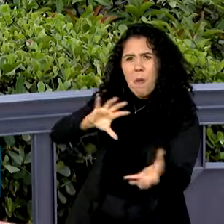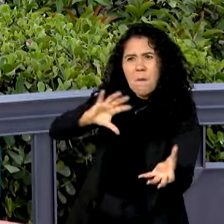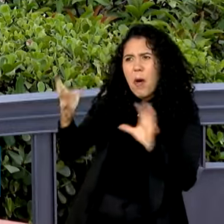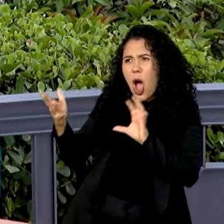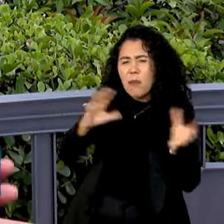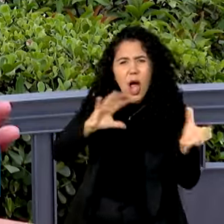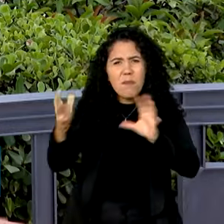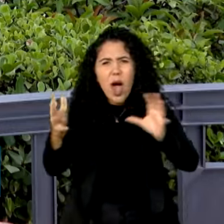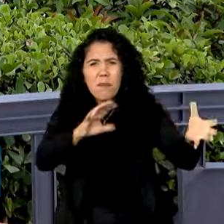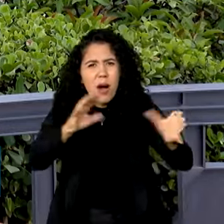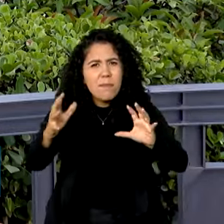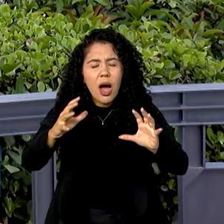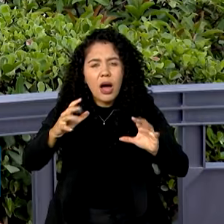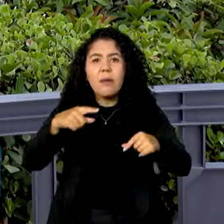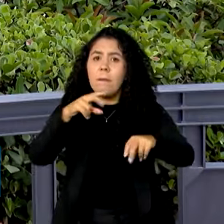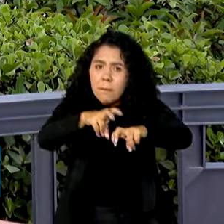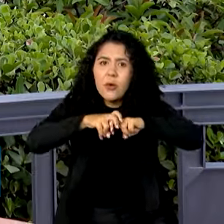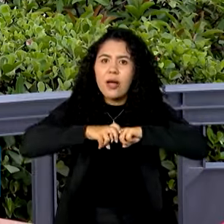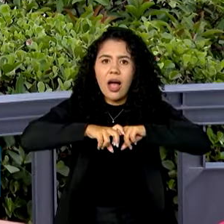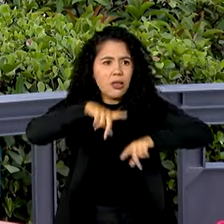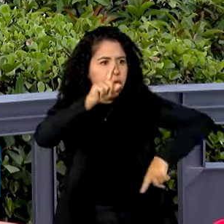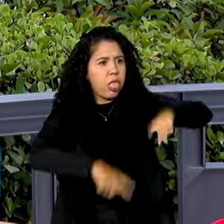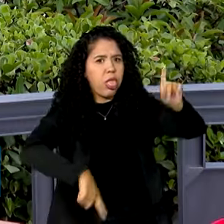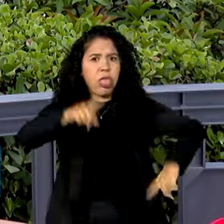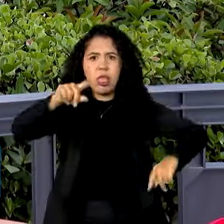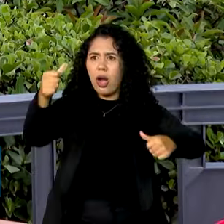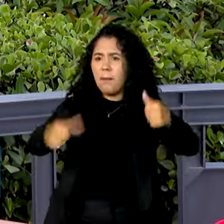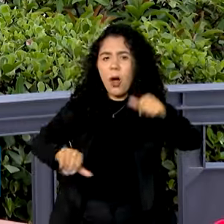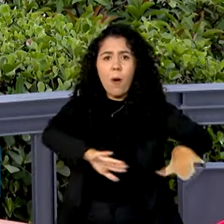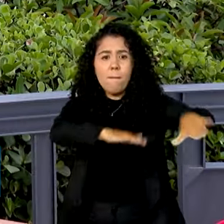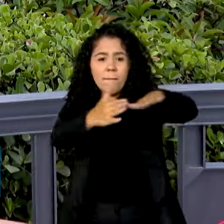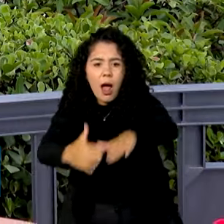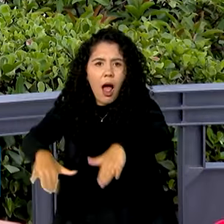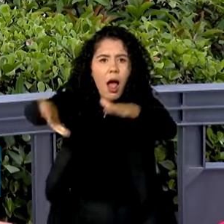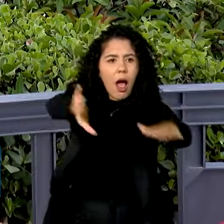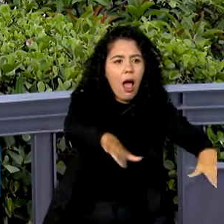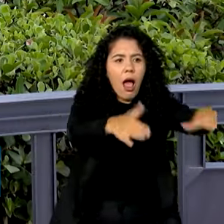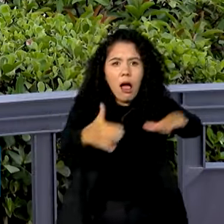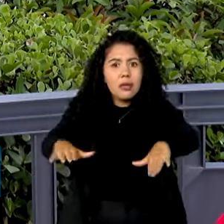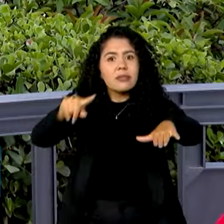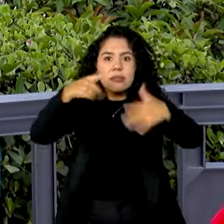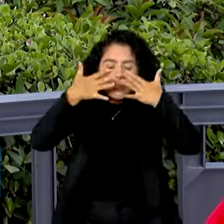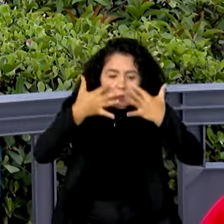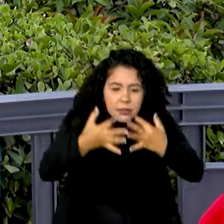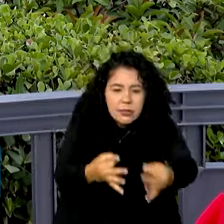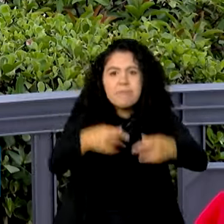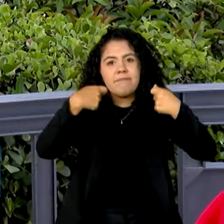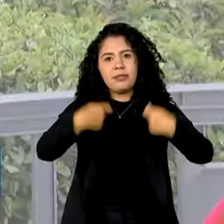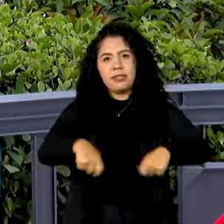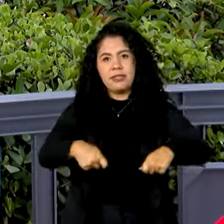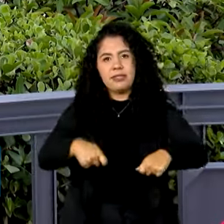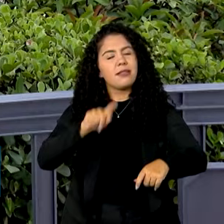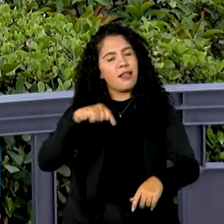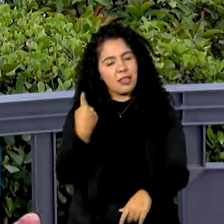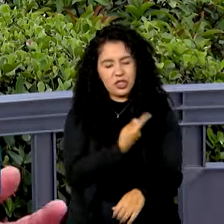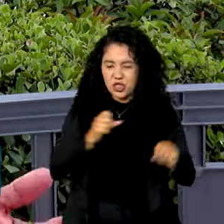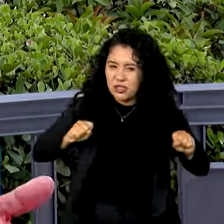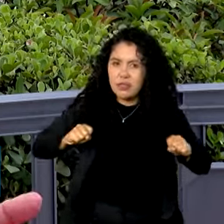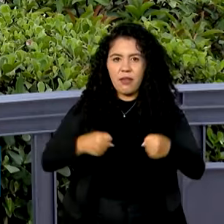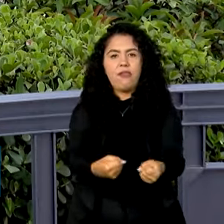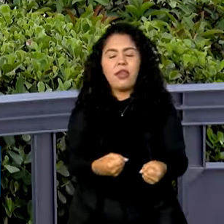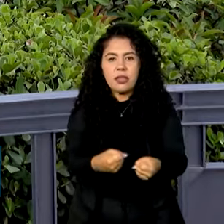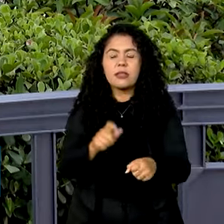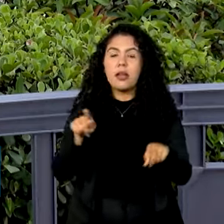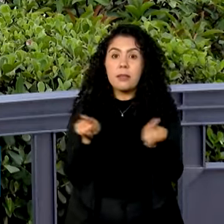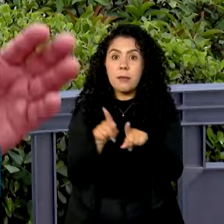inteiro, é que está desregulando realmente o mar. O mar nós temos que salvar. E é essa a nossa bandeira. O que mais nós vimos